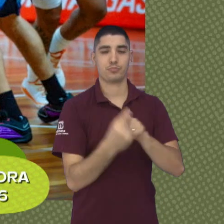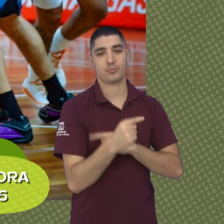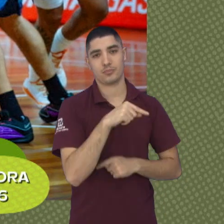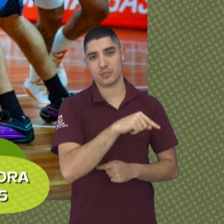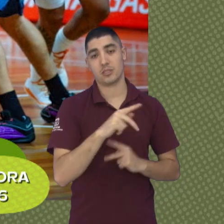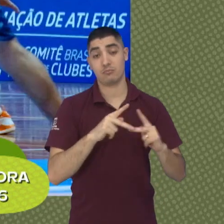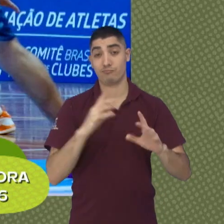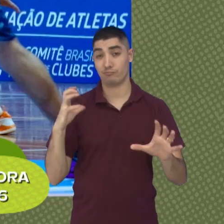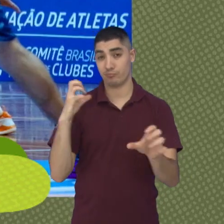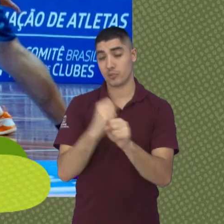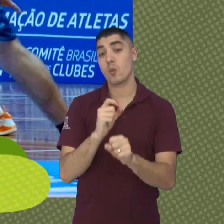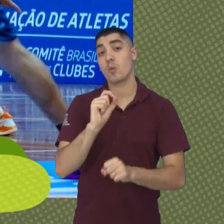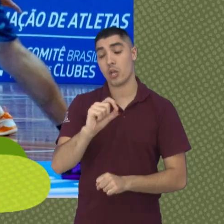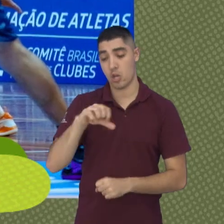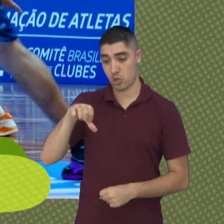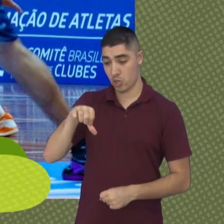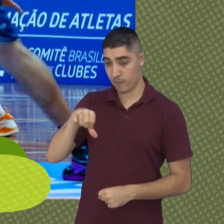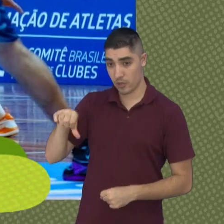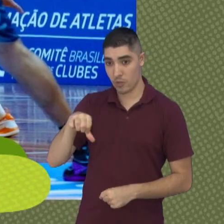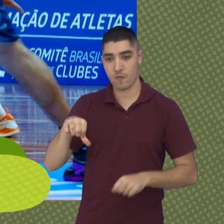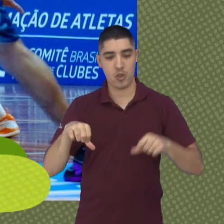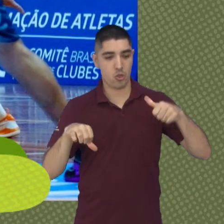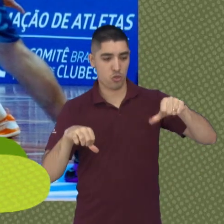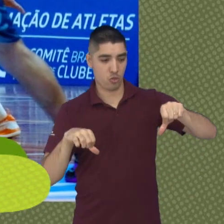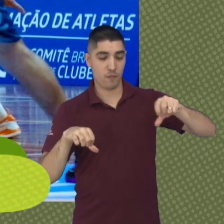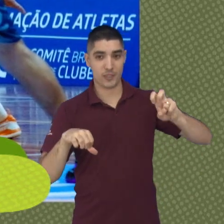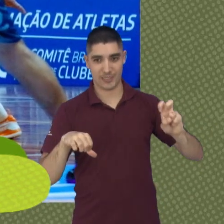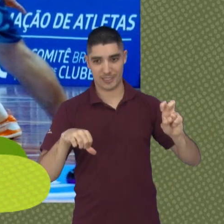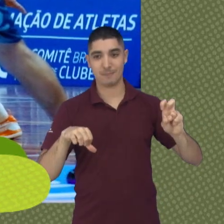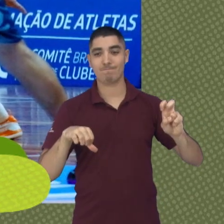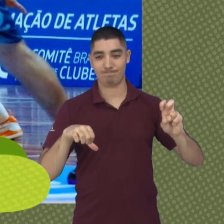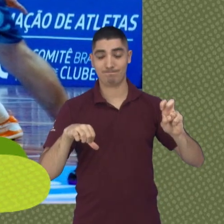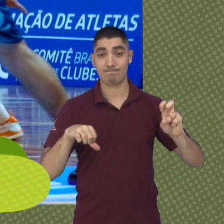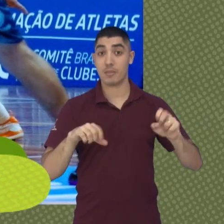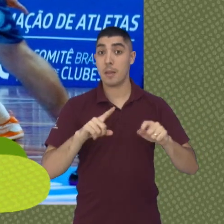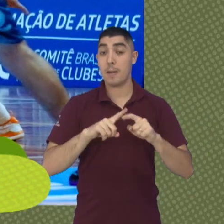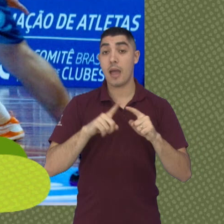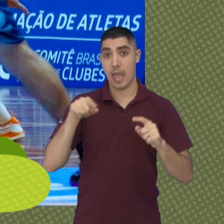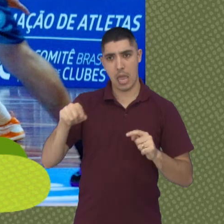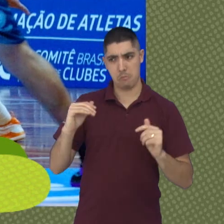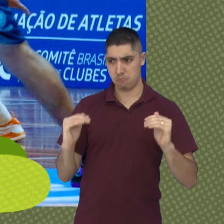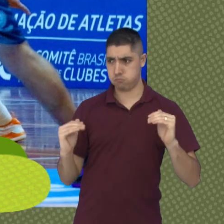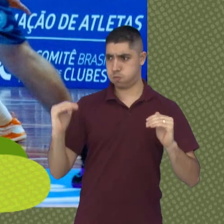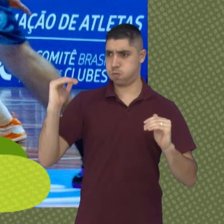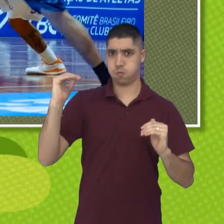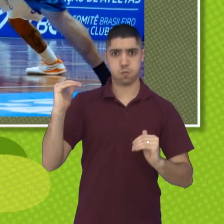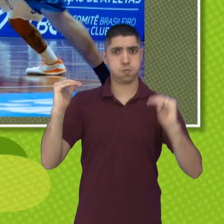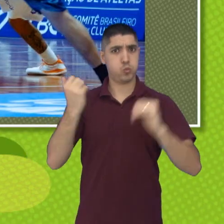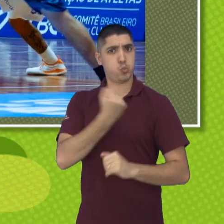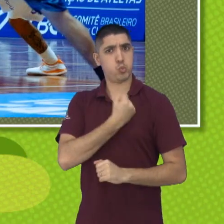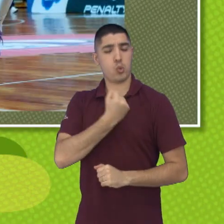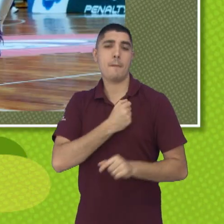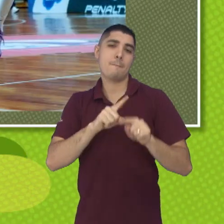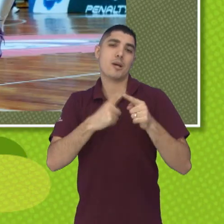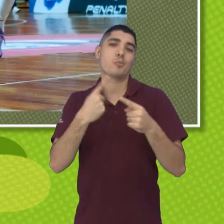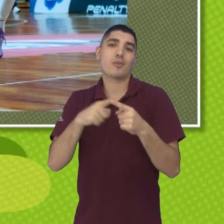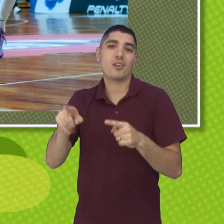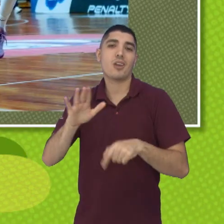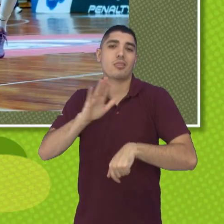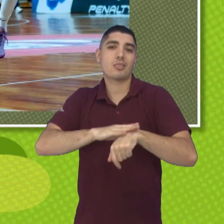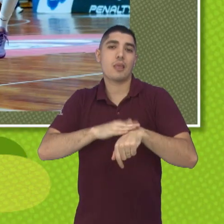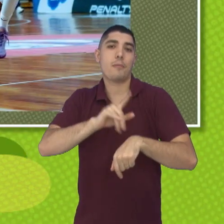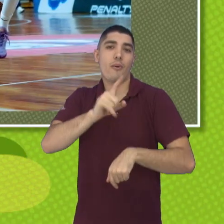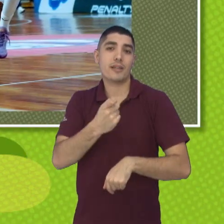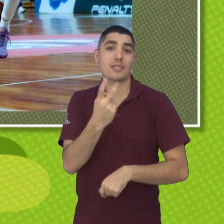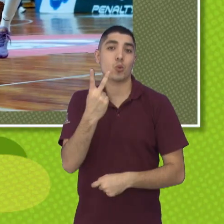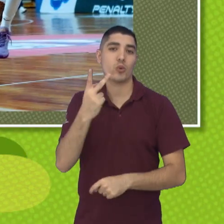de 99-95, Bruno. Placar alto, mas também tivemos 2 prorrogações. Placar alto e o São